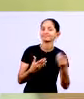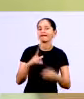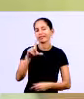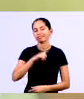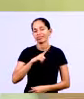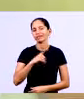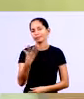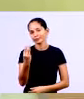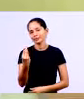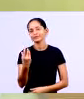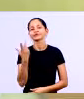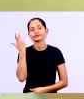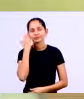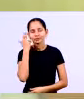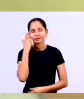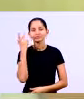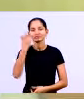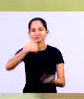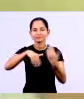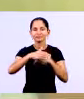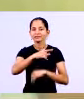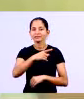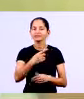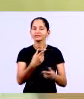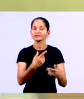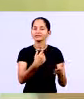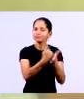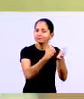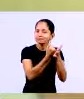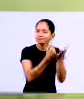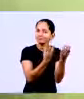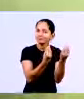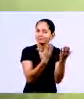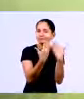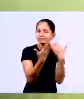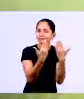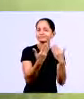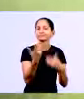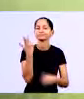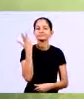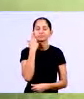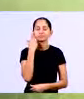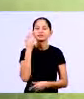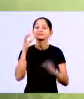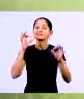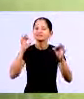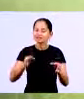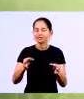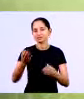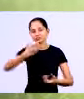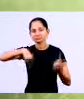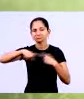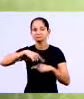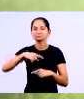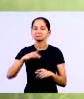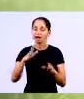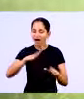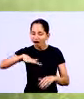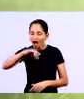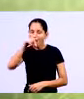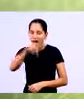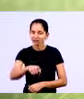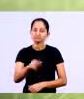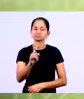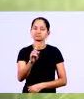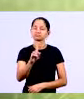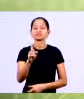aqui nas perguntas que nós recebemos, né? E com certeza não só para nós. Porque essas dúvidas